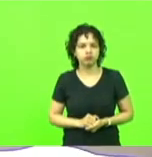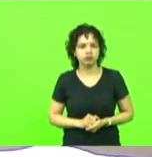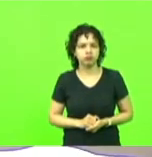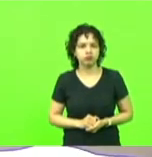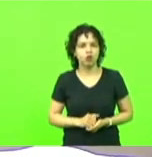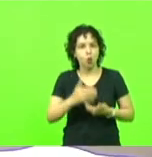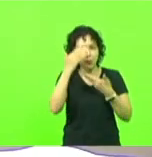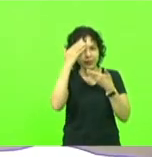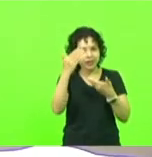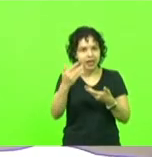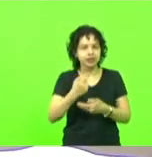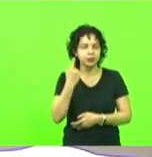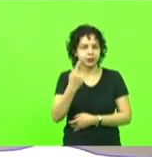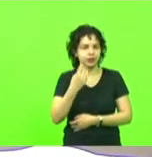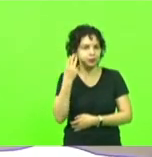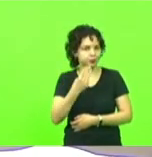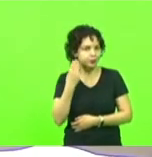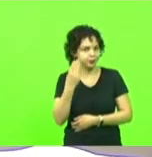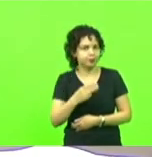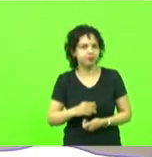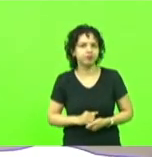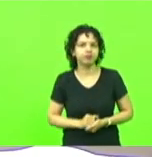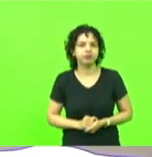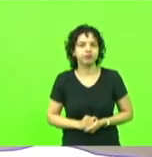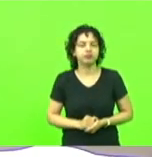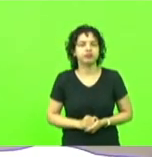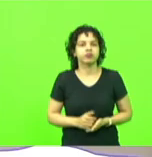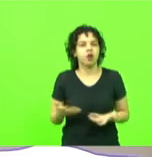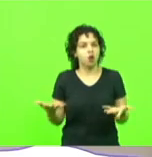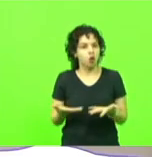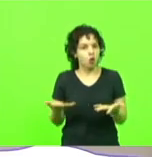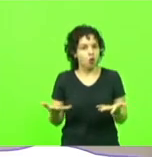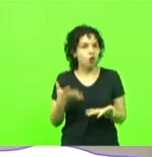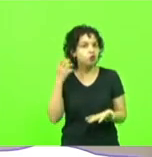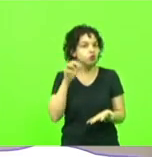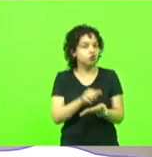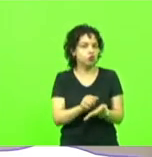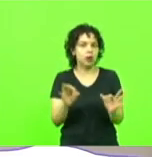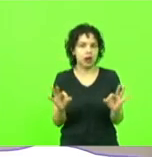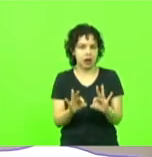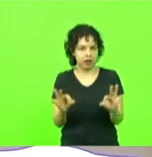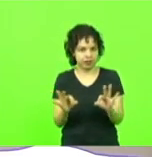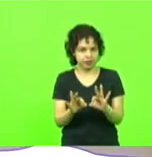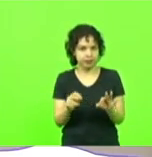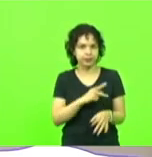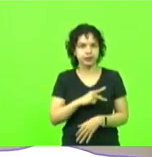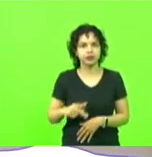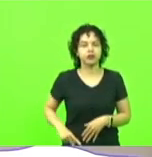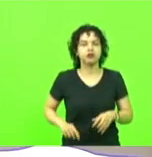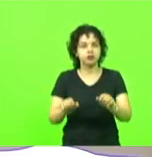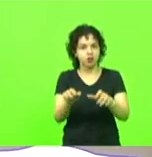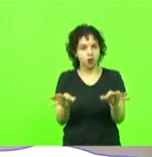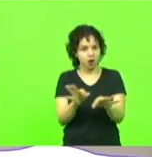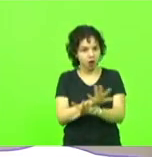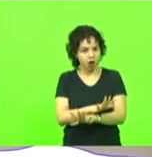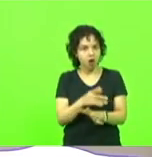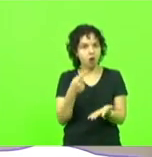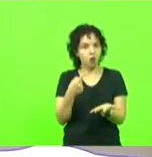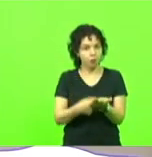Obrigado, deputado Márcio Machado. Não havendo novos inscritos, esta presidência, antes de encerrar a sessão,